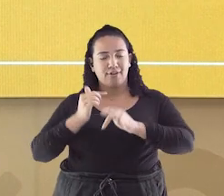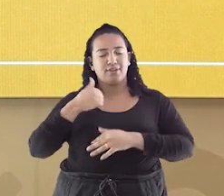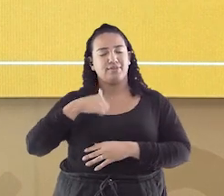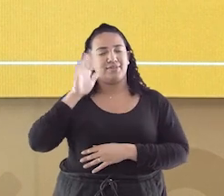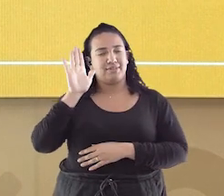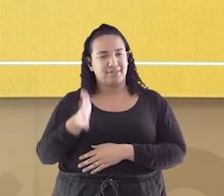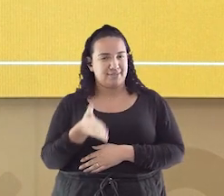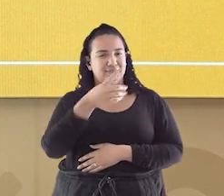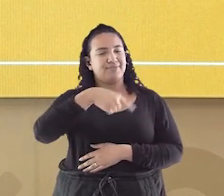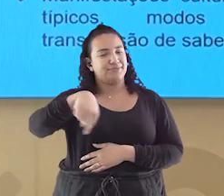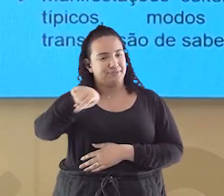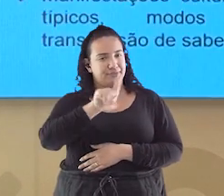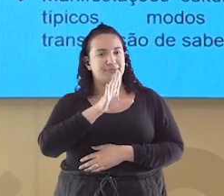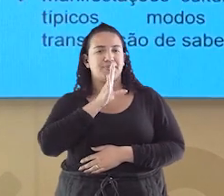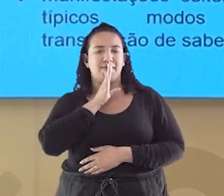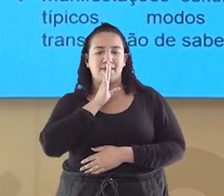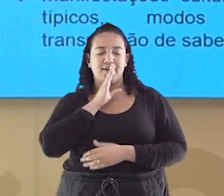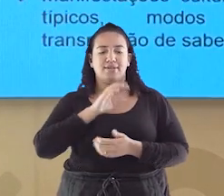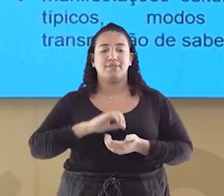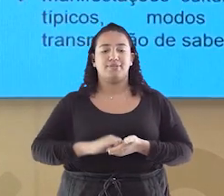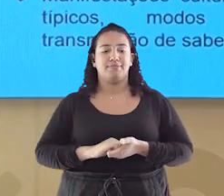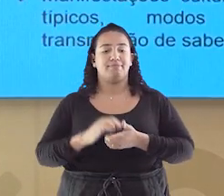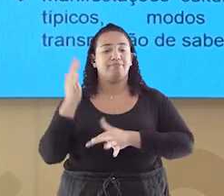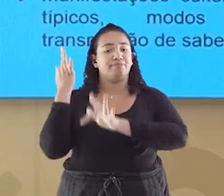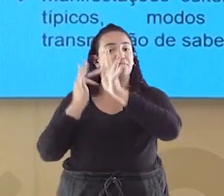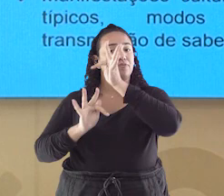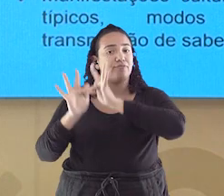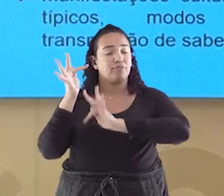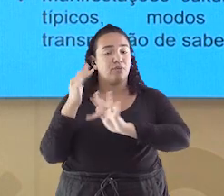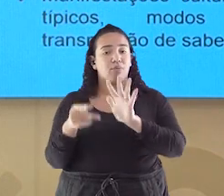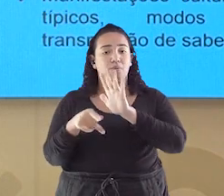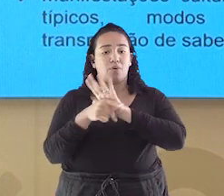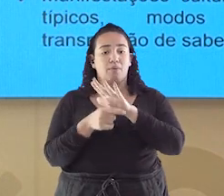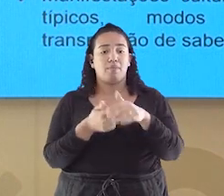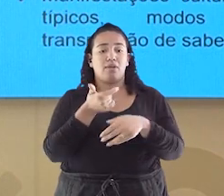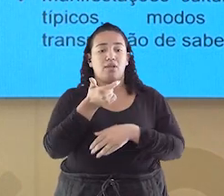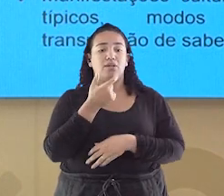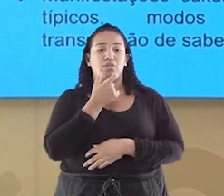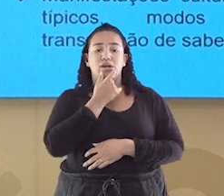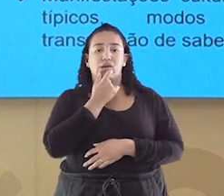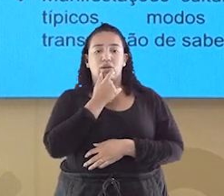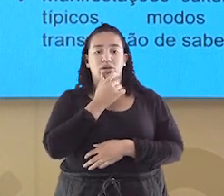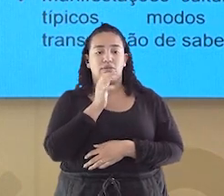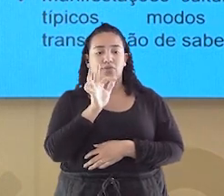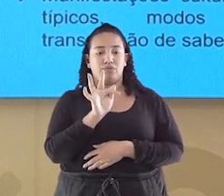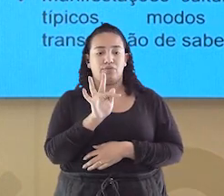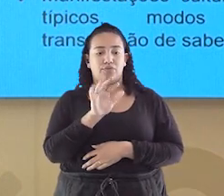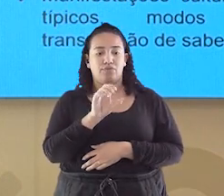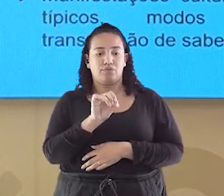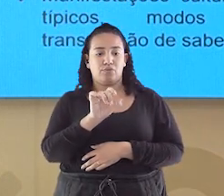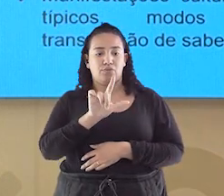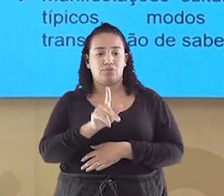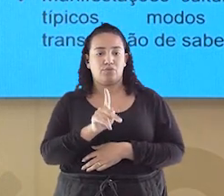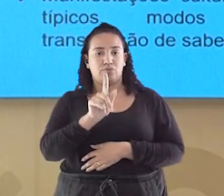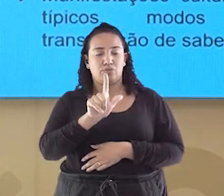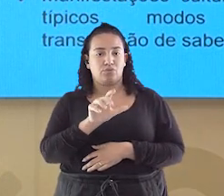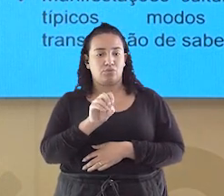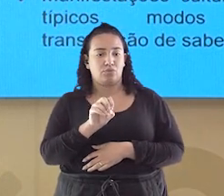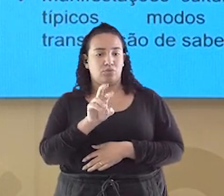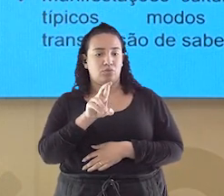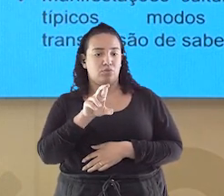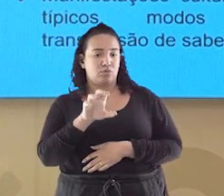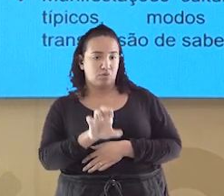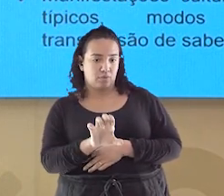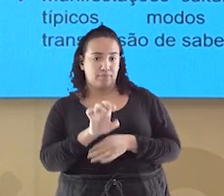certeza que vocês já ouviram essa palavra. Folclore vem do inglês folklore. Folk significa povo